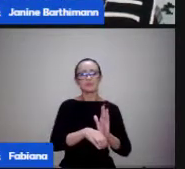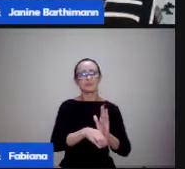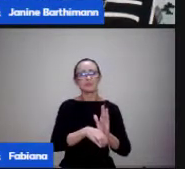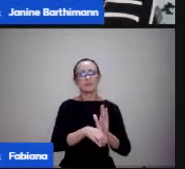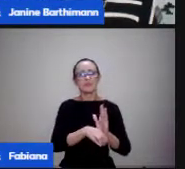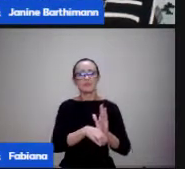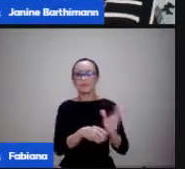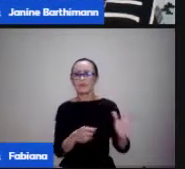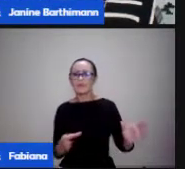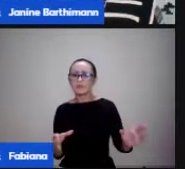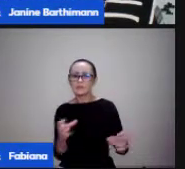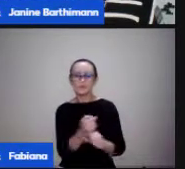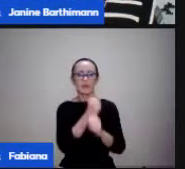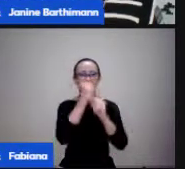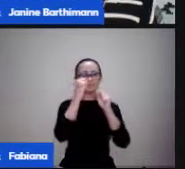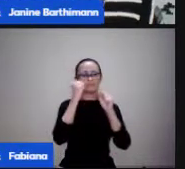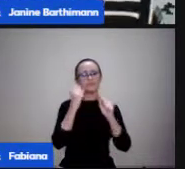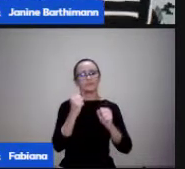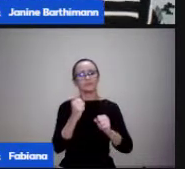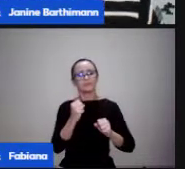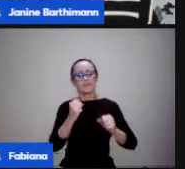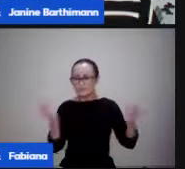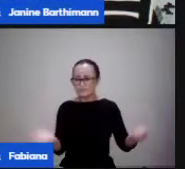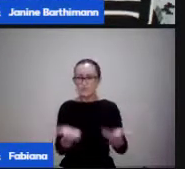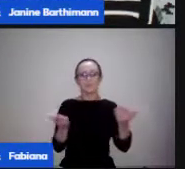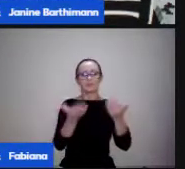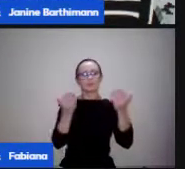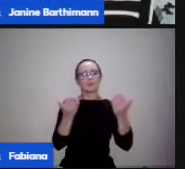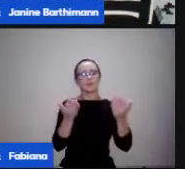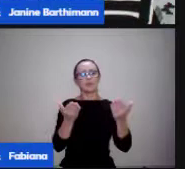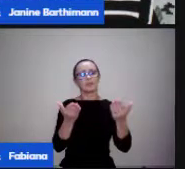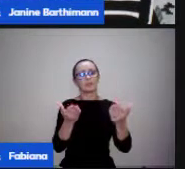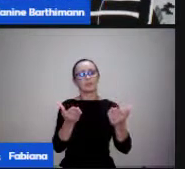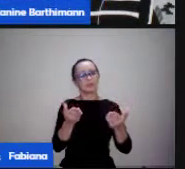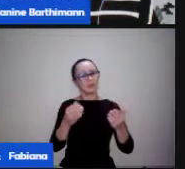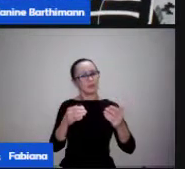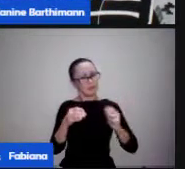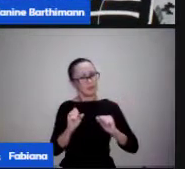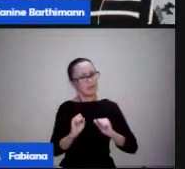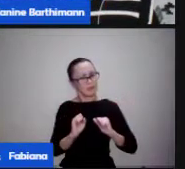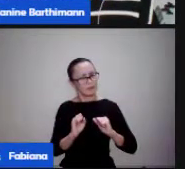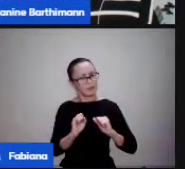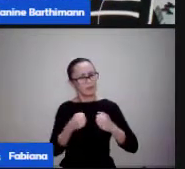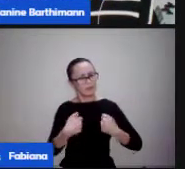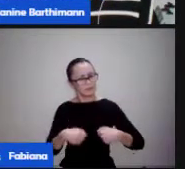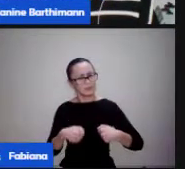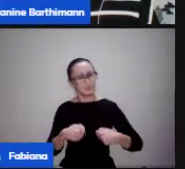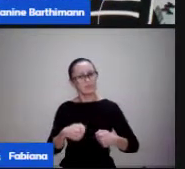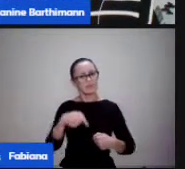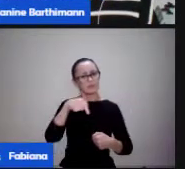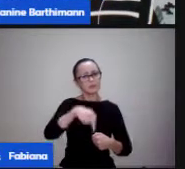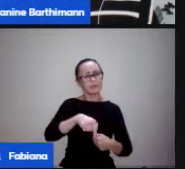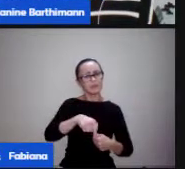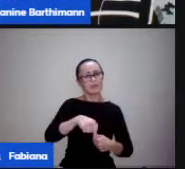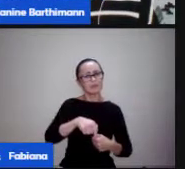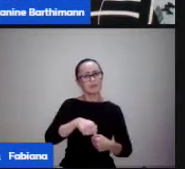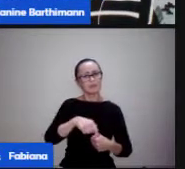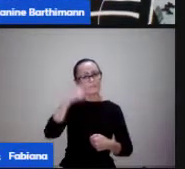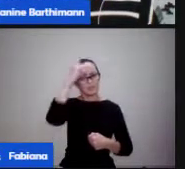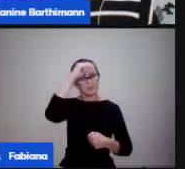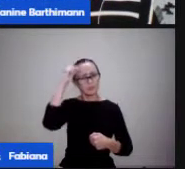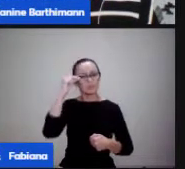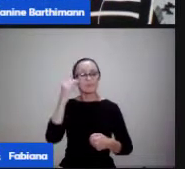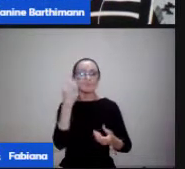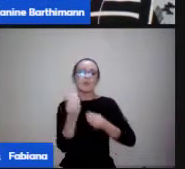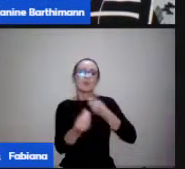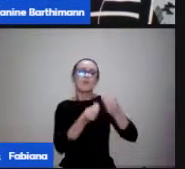mas será que ele era possível totalmente, né, 100% na nossa rede? Né? Como ele